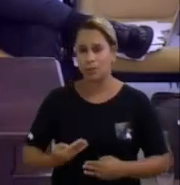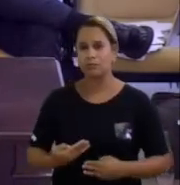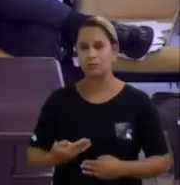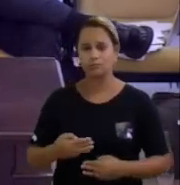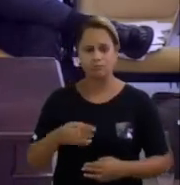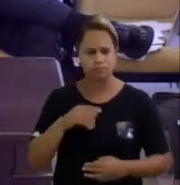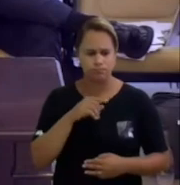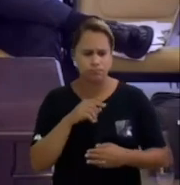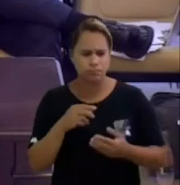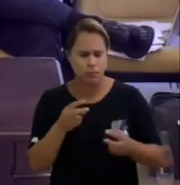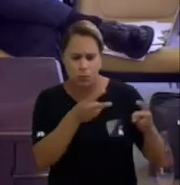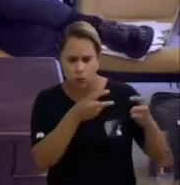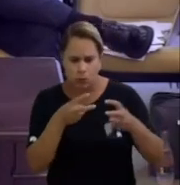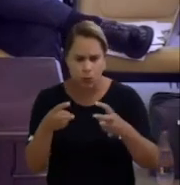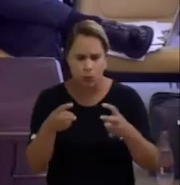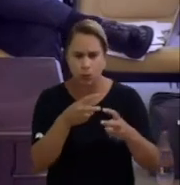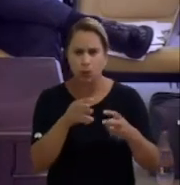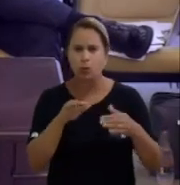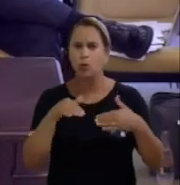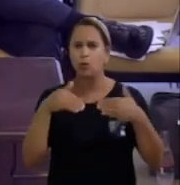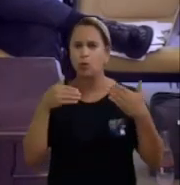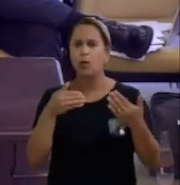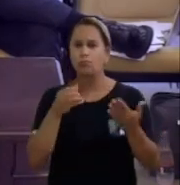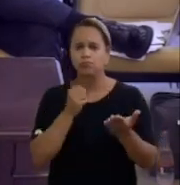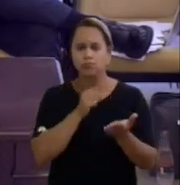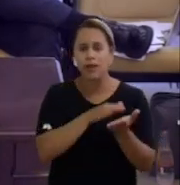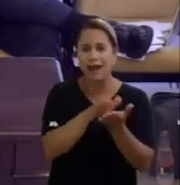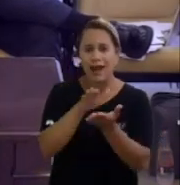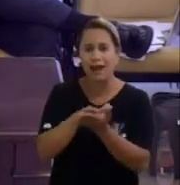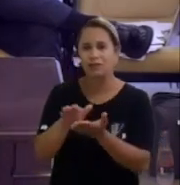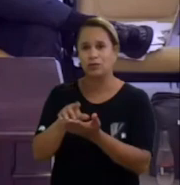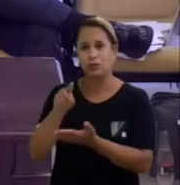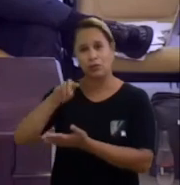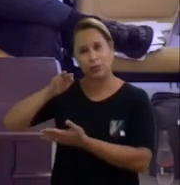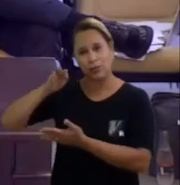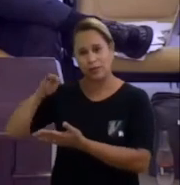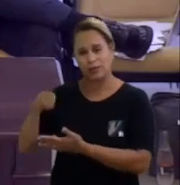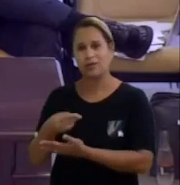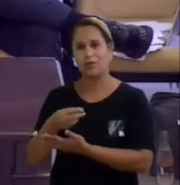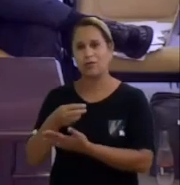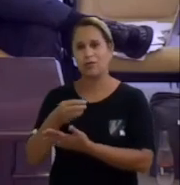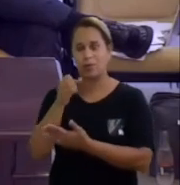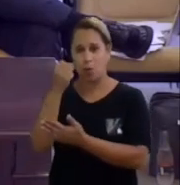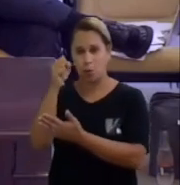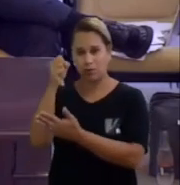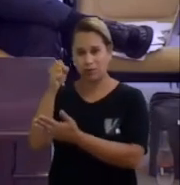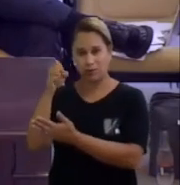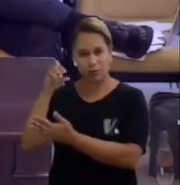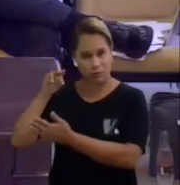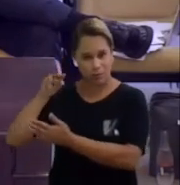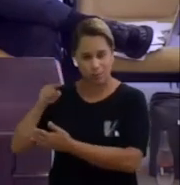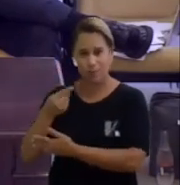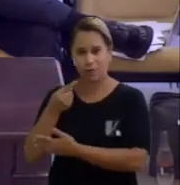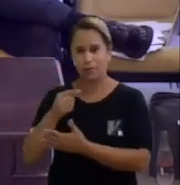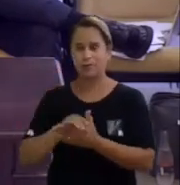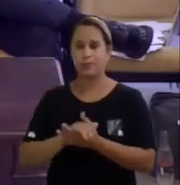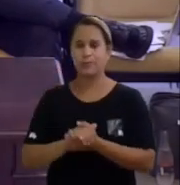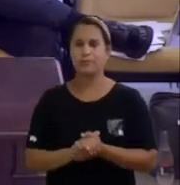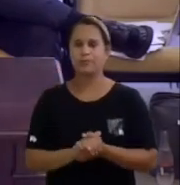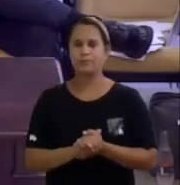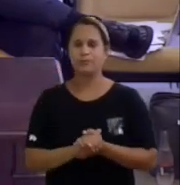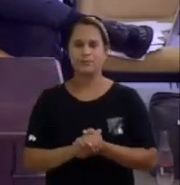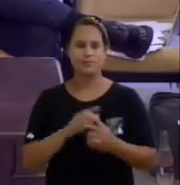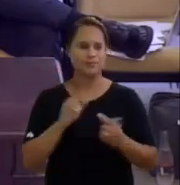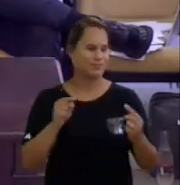do candidato mediano, 1.800.000 aproximadamente. Ali se identifica que um